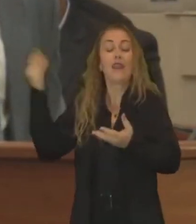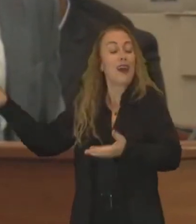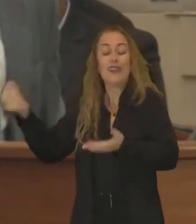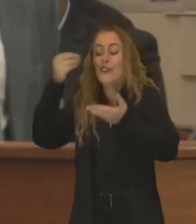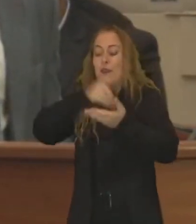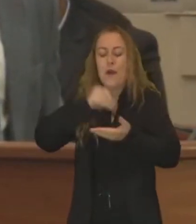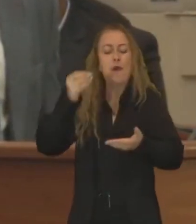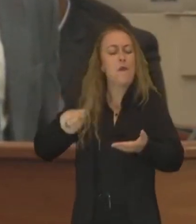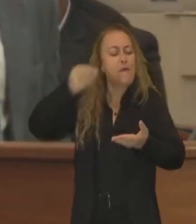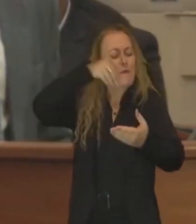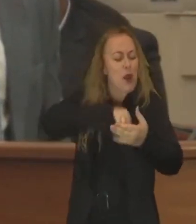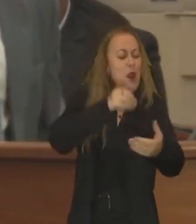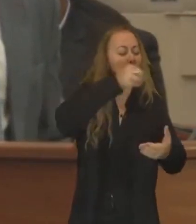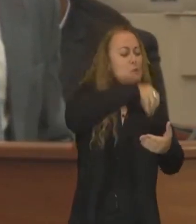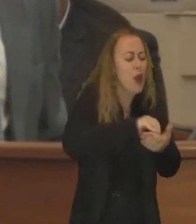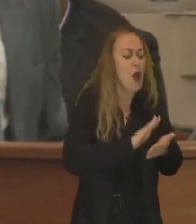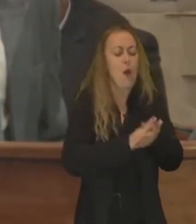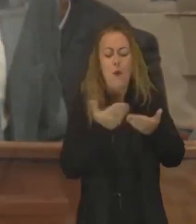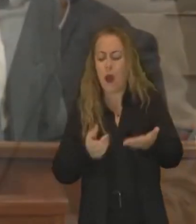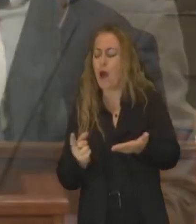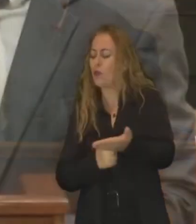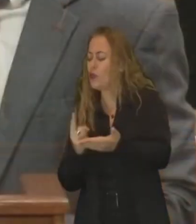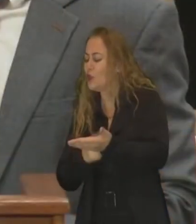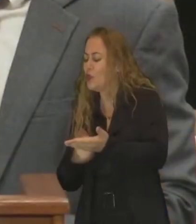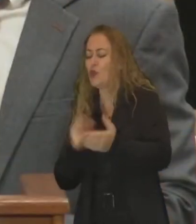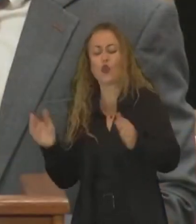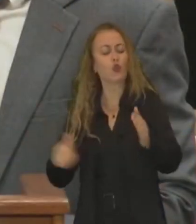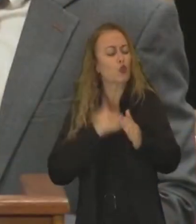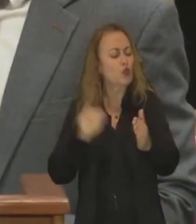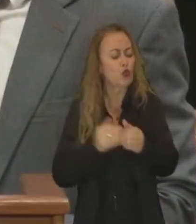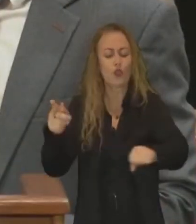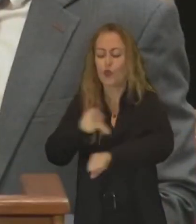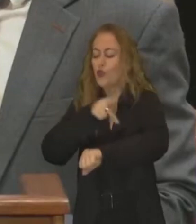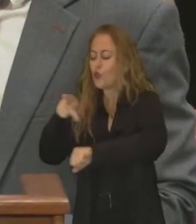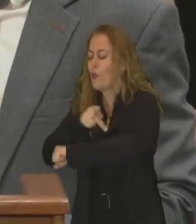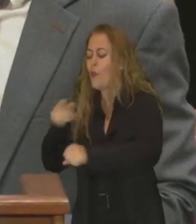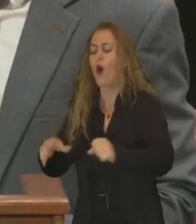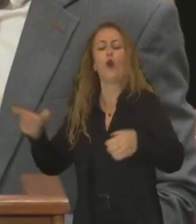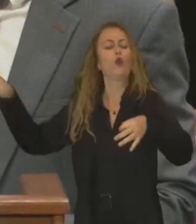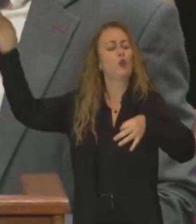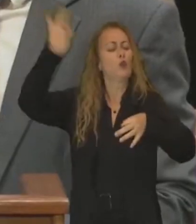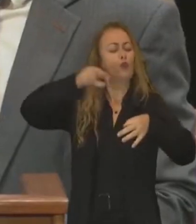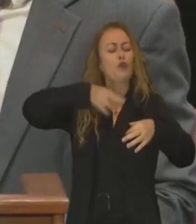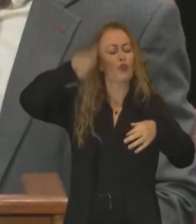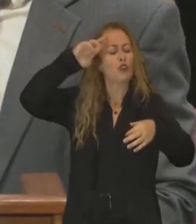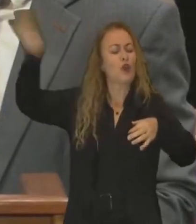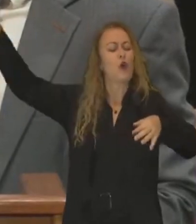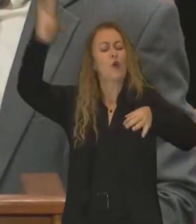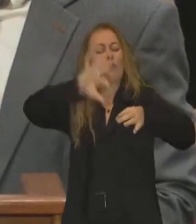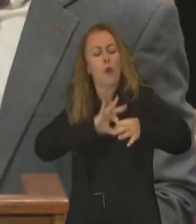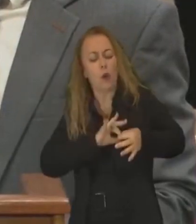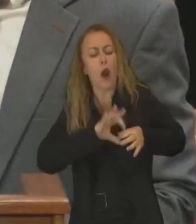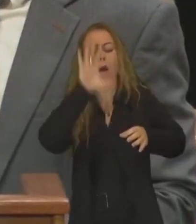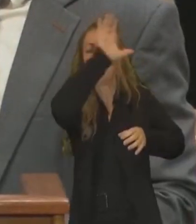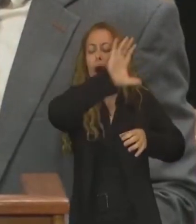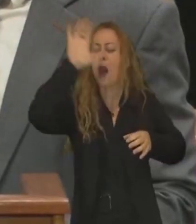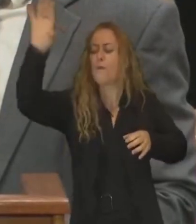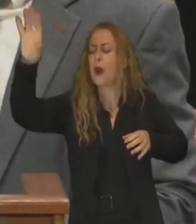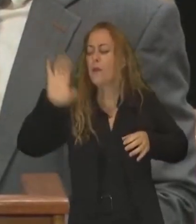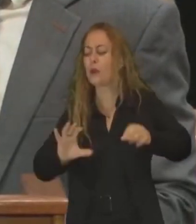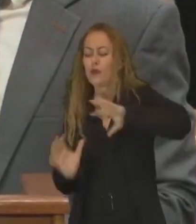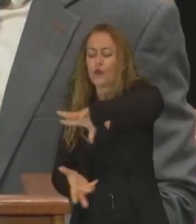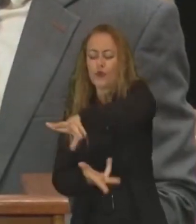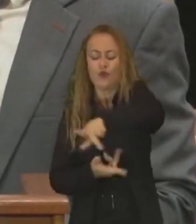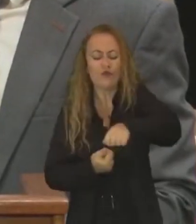contidas nos mais variados povos deste mundo, Senhor, porque a presença do Senhor nos quatro cantos da terra.